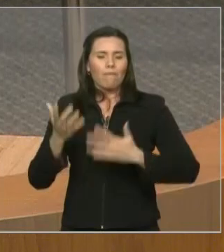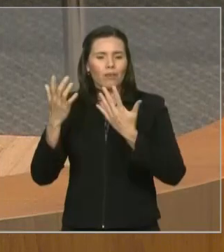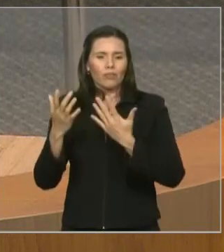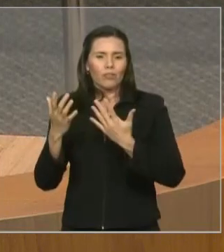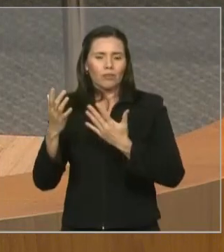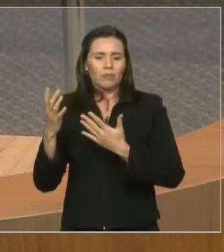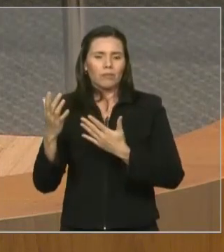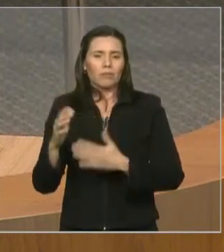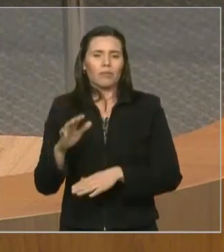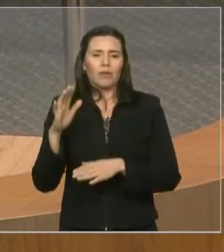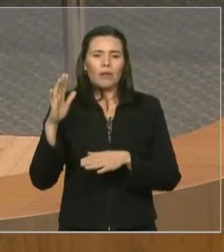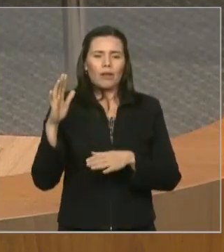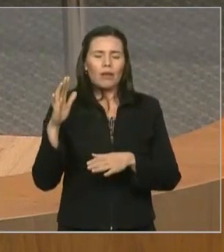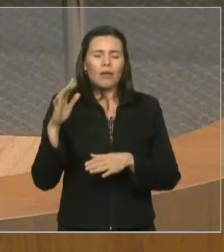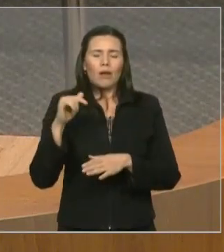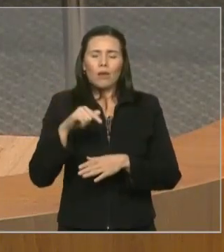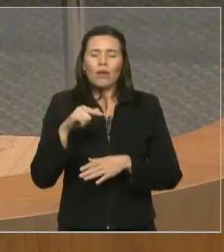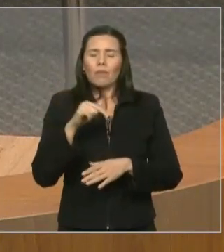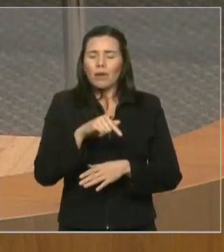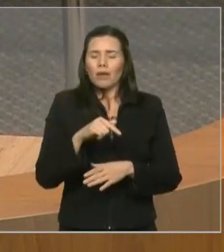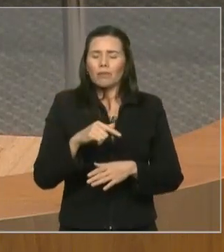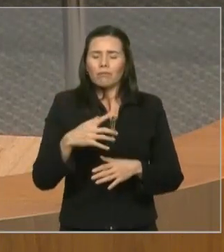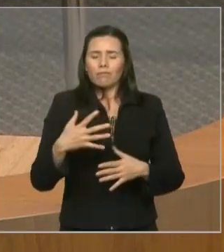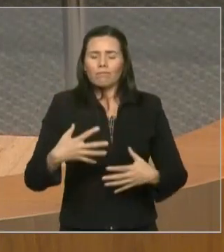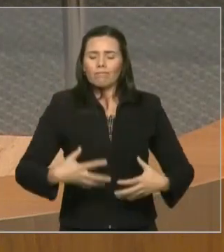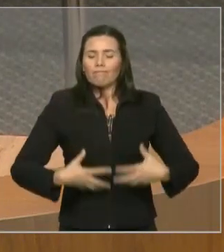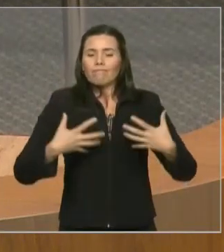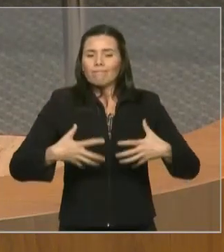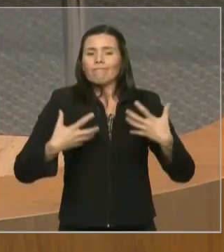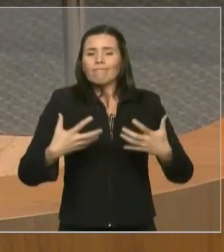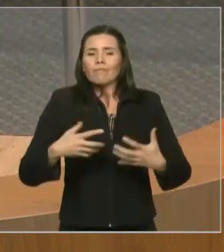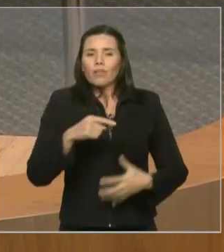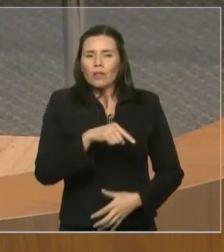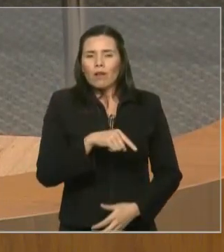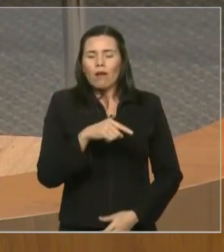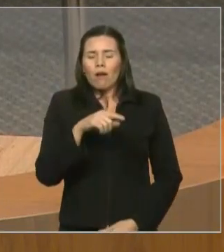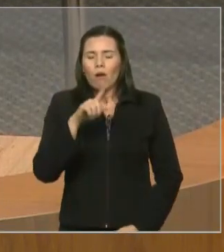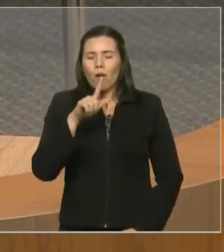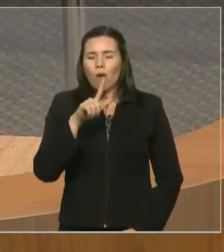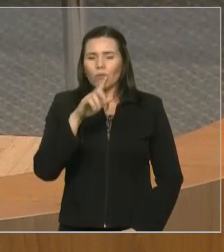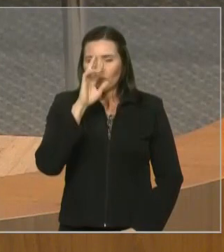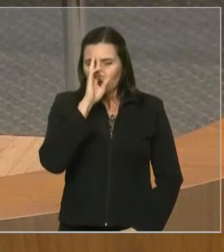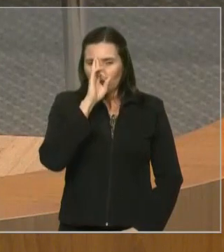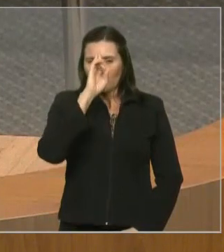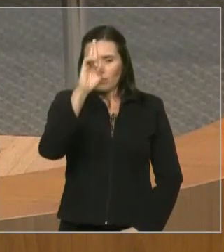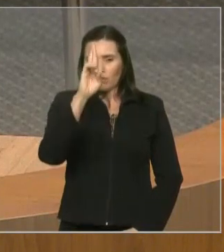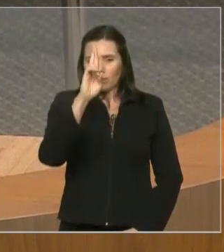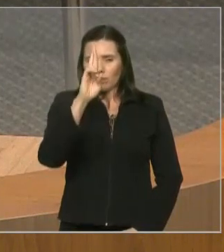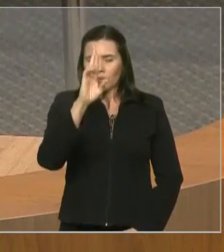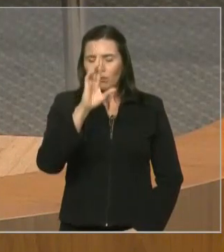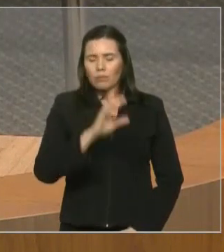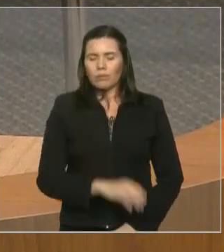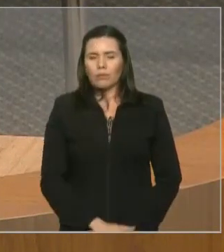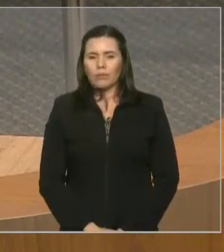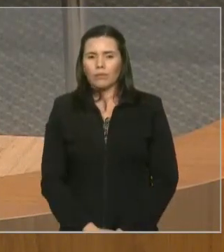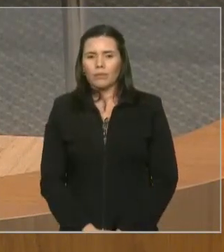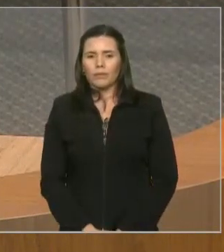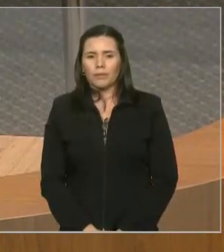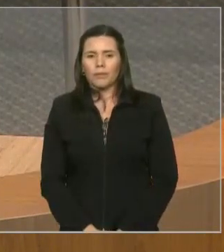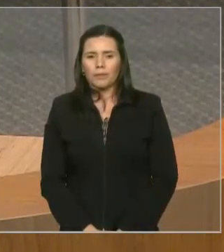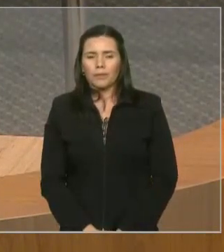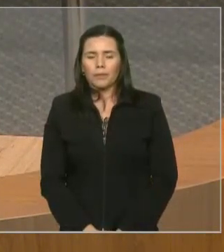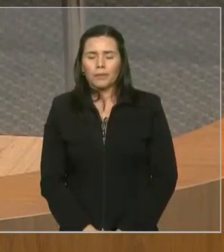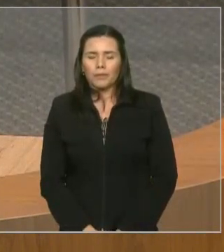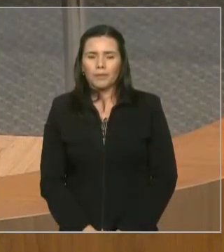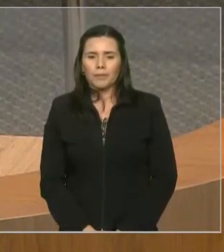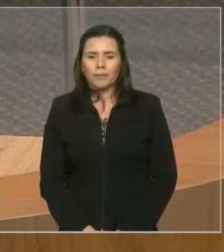Eu vi aquele prédio lá, era presidente da Assembleia, Alberto Ferreira, tio Alberto, que nós chamávamos.